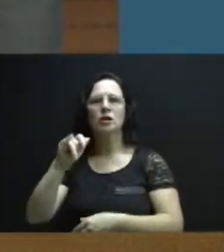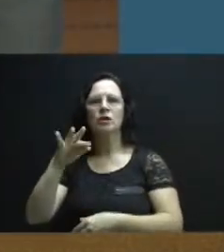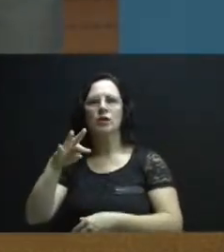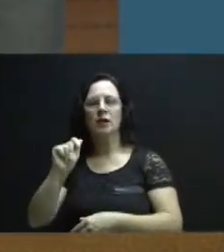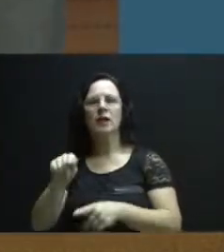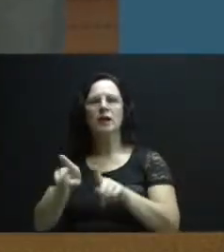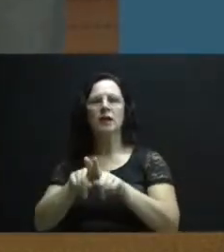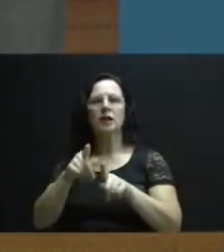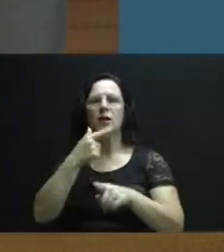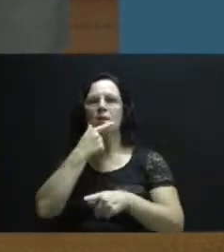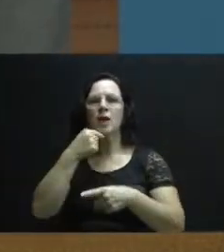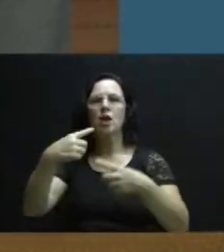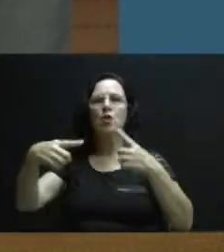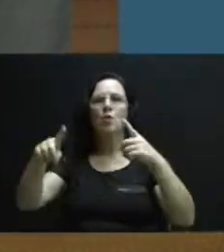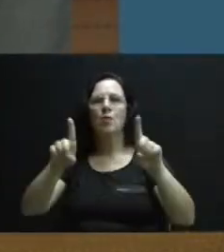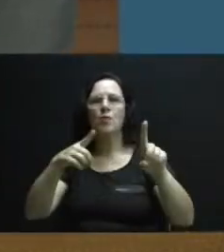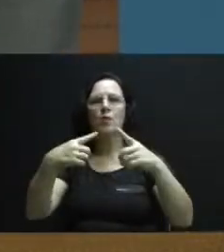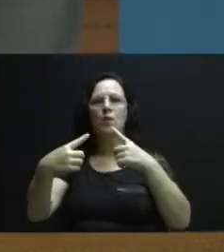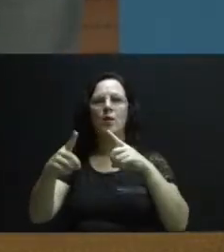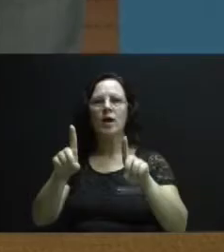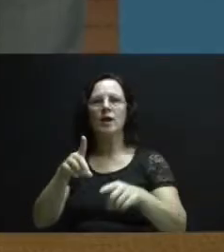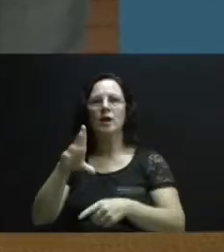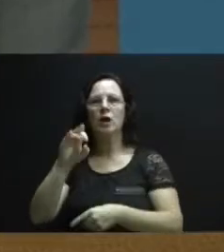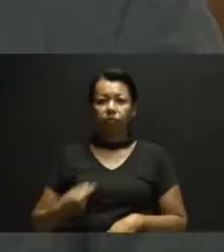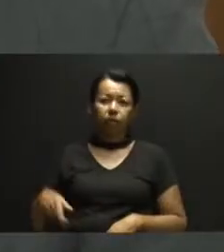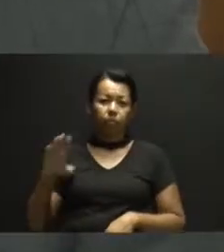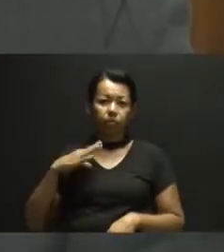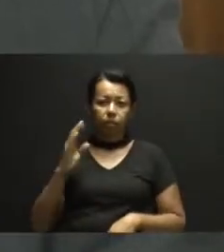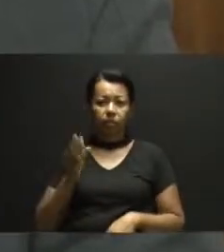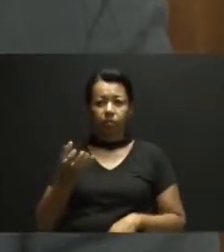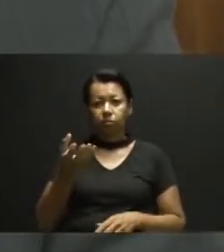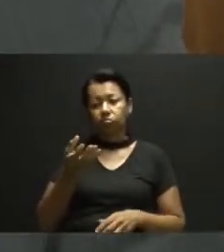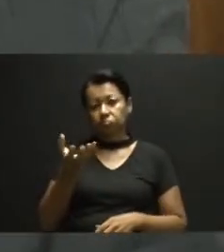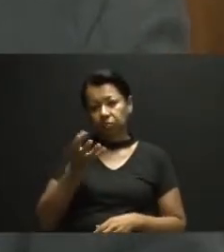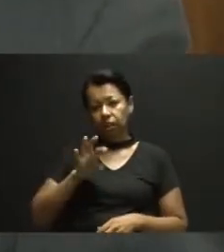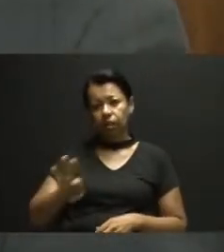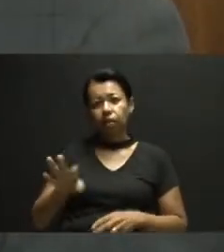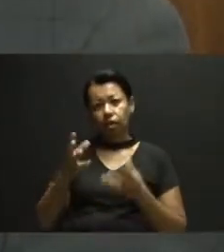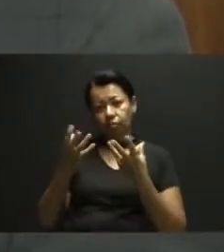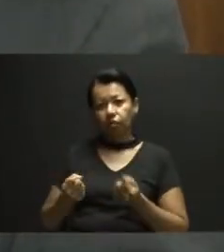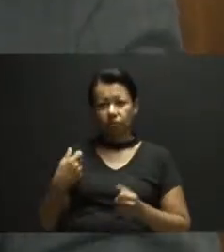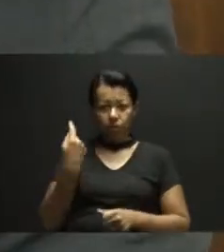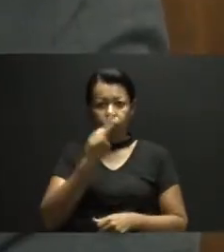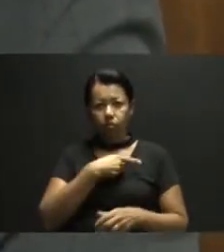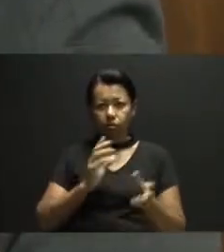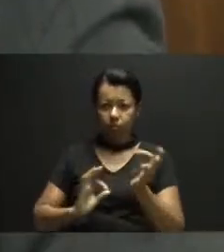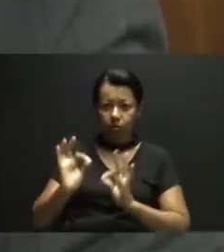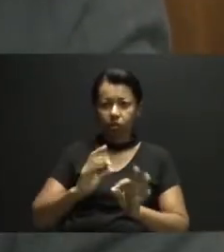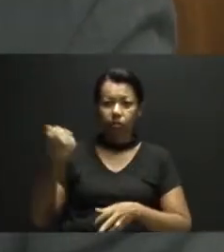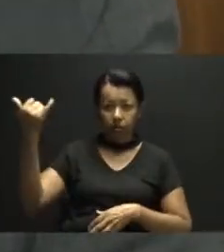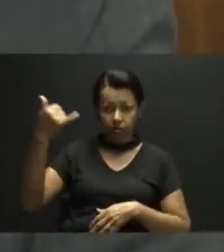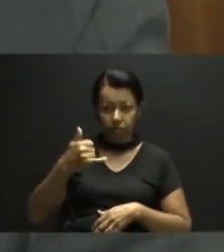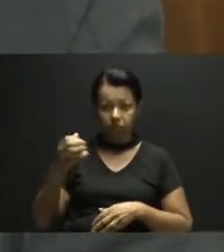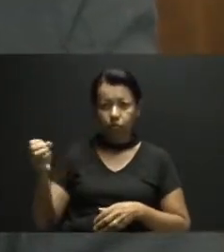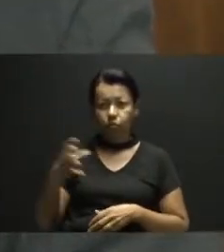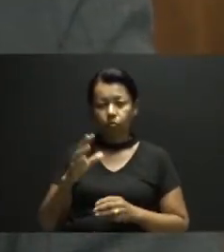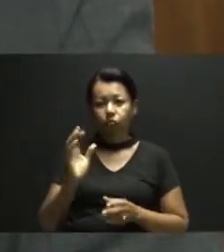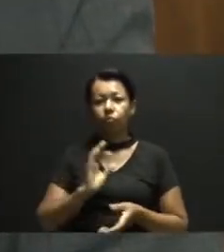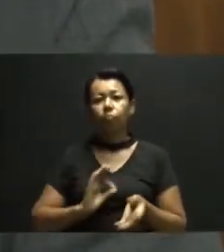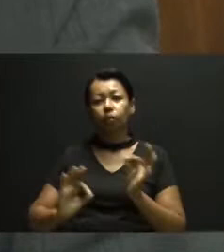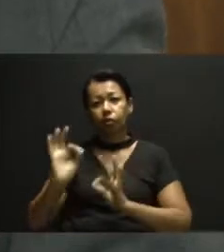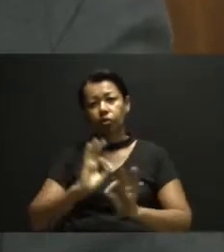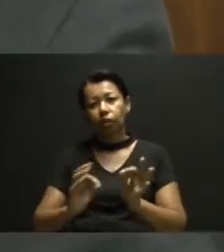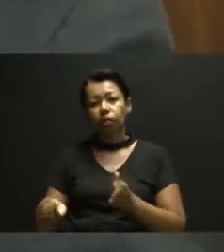né mas esperamos que o governo municipal já que eles não querem aprovar o nosso projeto que eles mantêm o projeto de recomposição